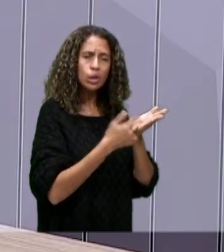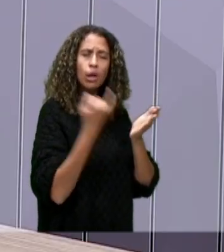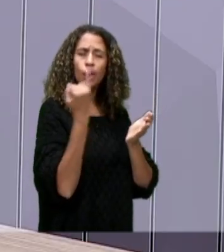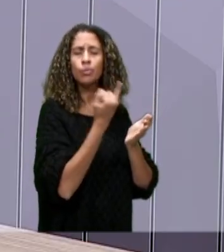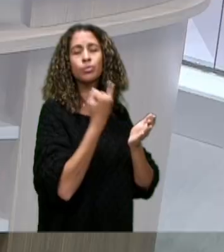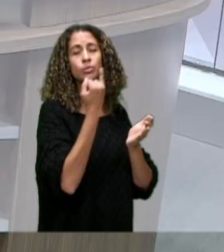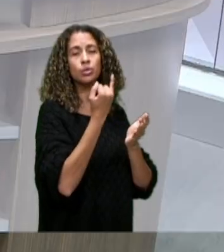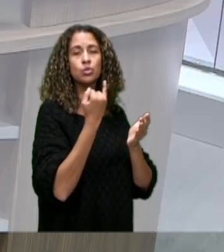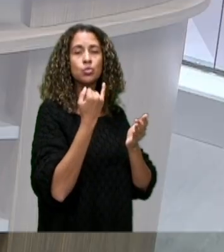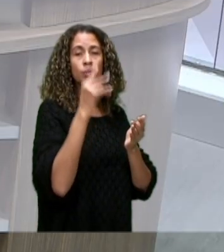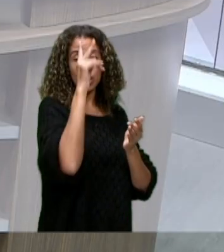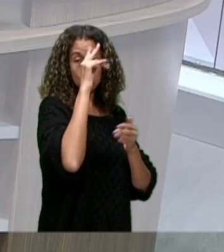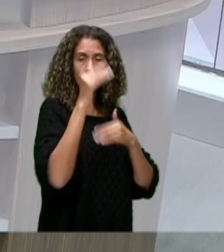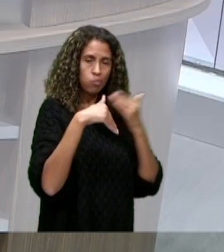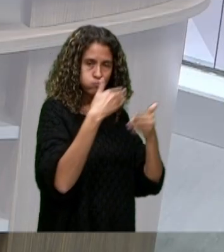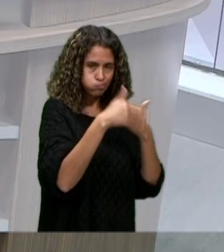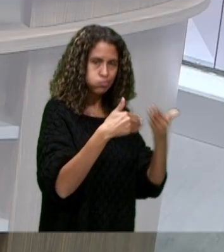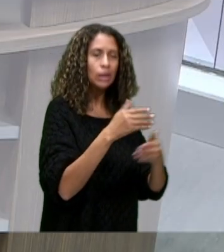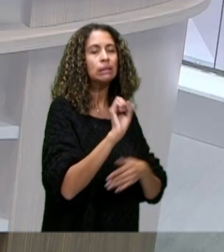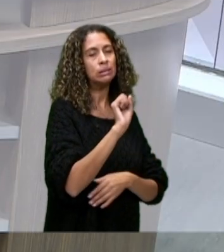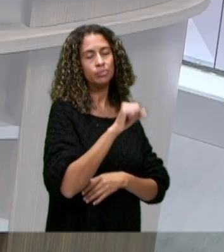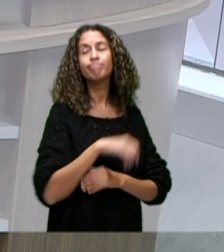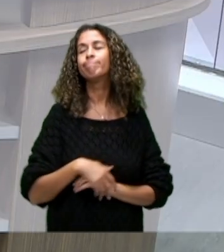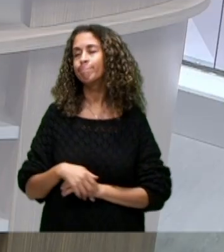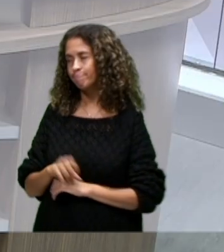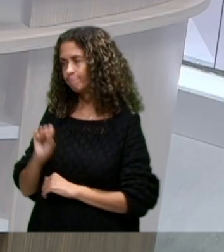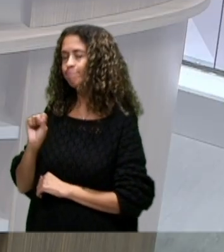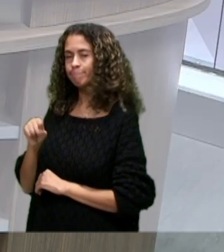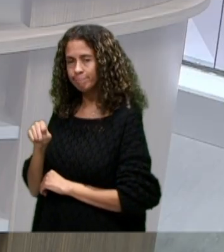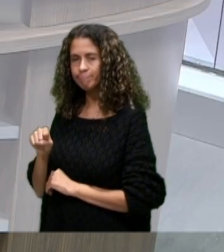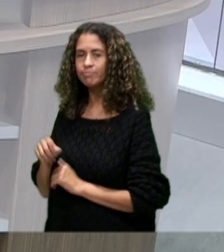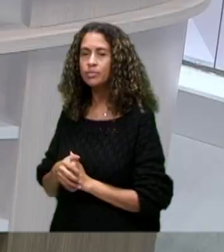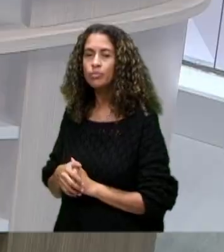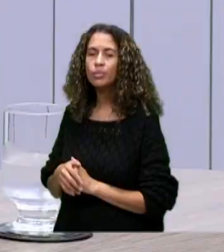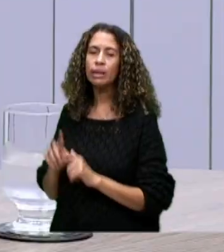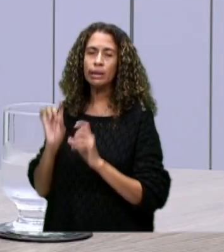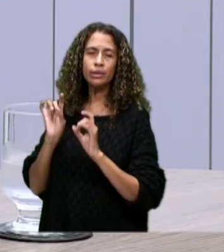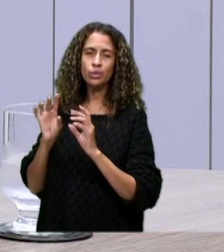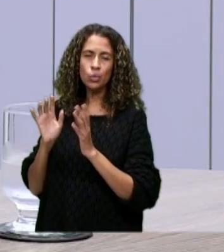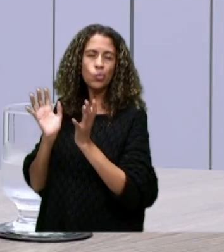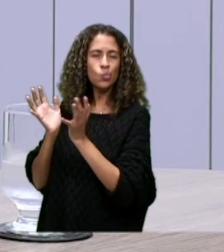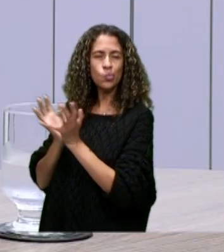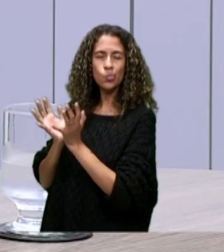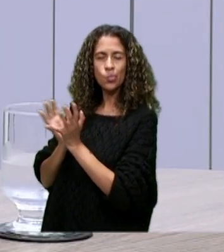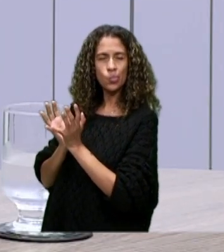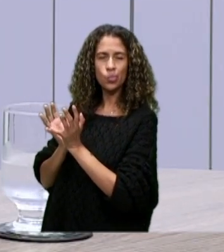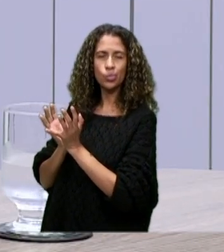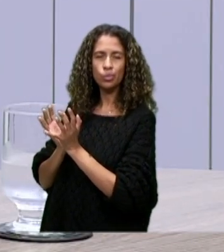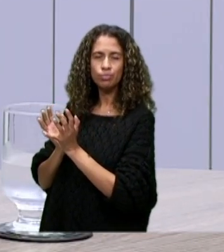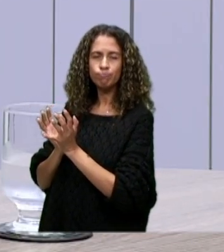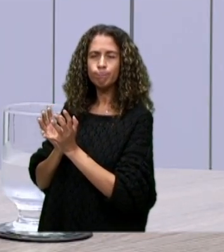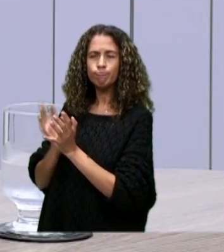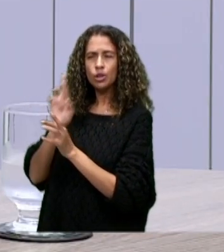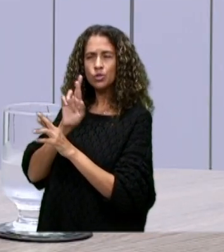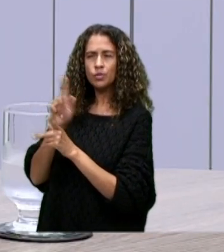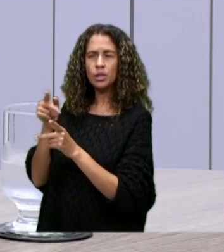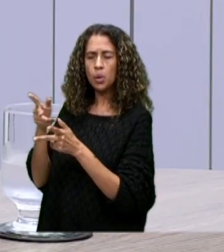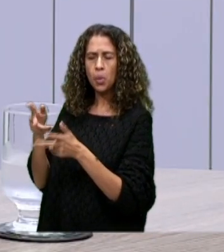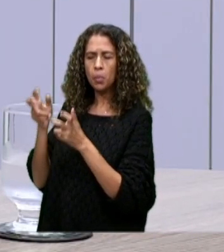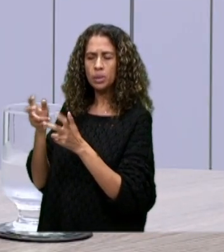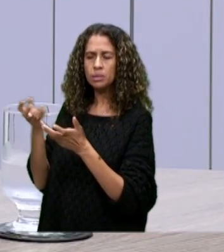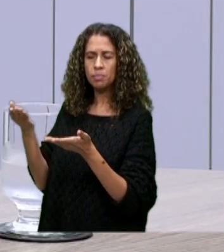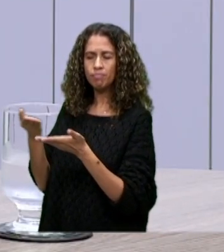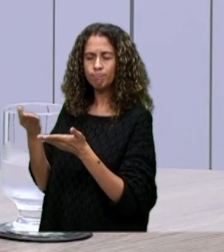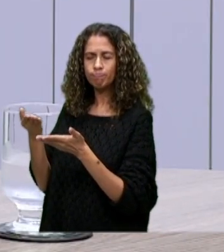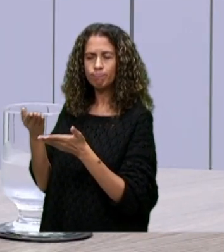fundamental para o desenrolar da tua história, né? Sim, claro. E só falando do grupo, eu acho que é uma diferença de agora, que eu não percebia isso na minha